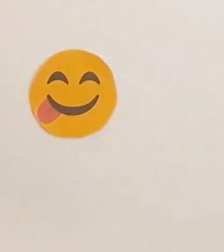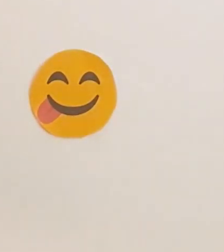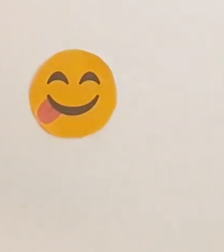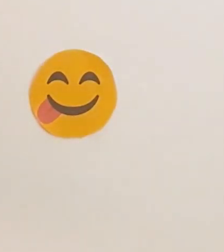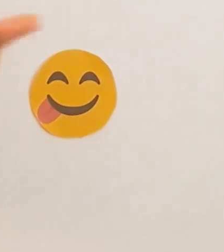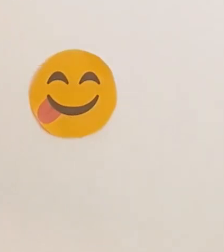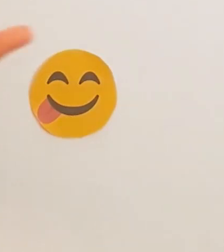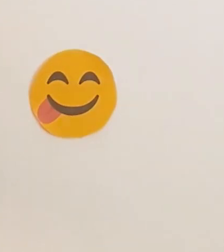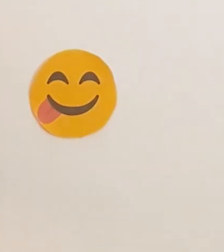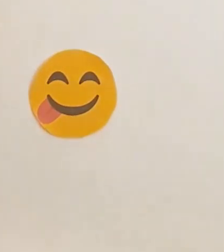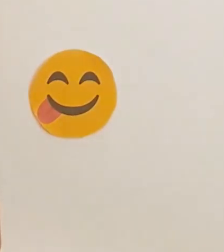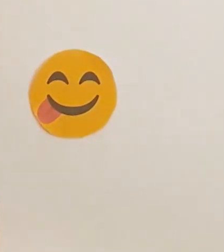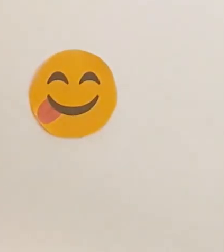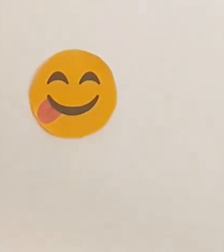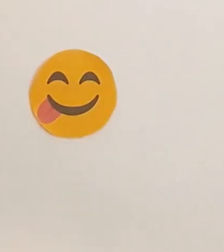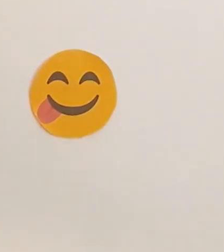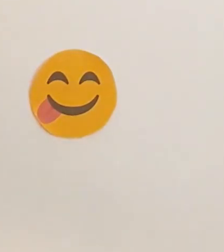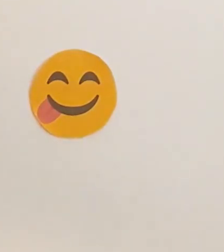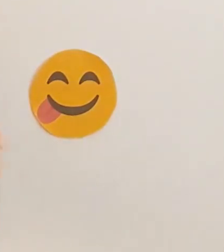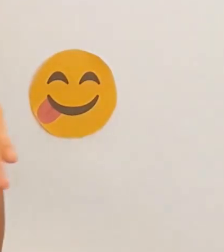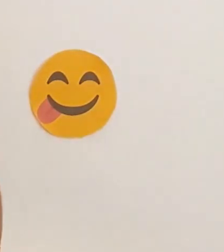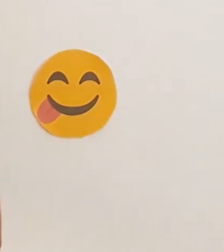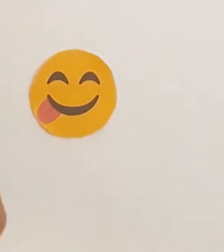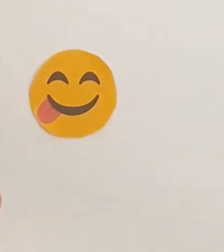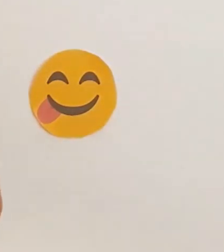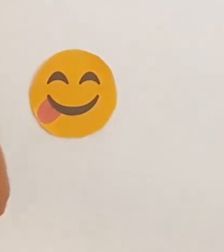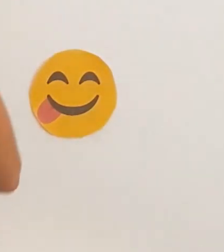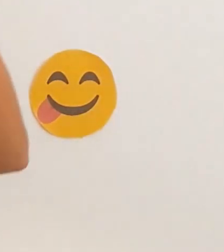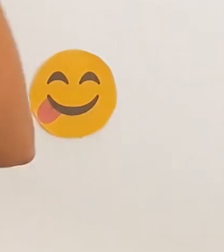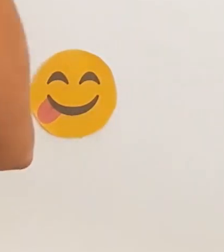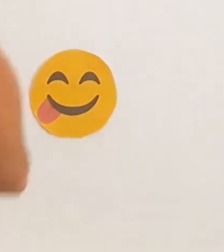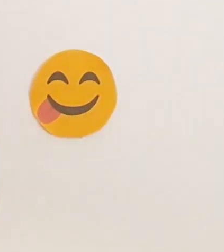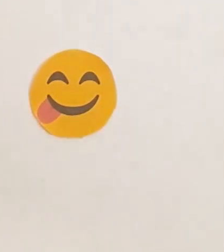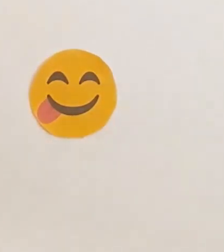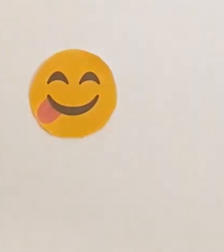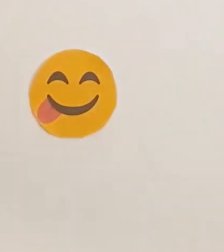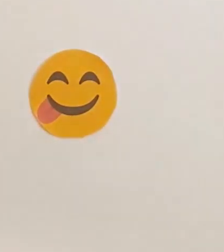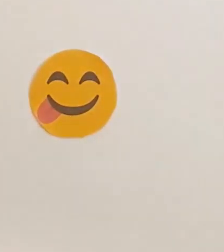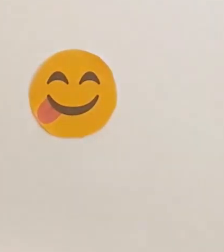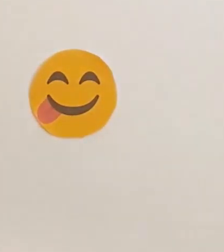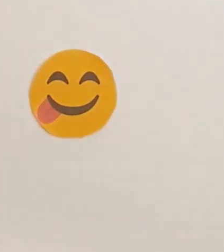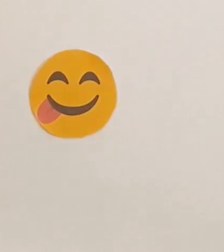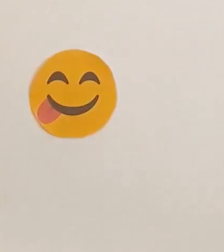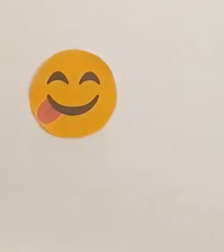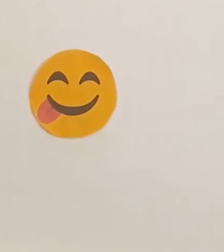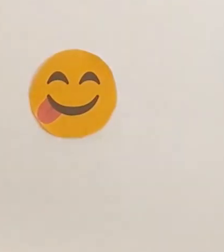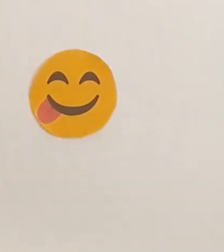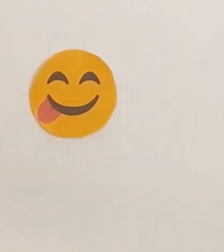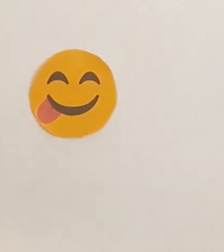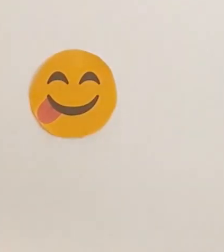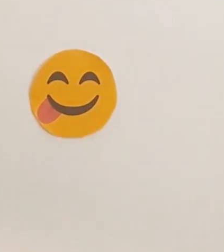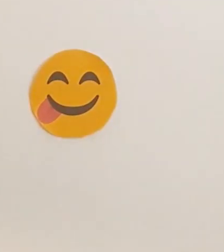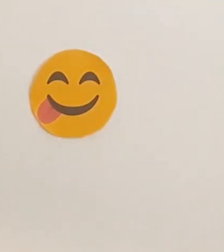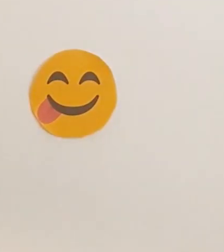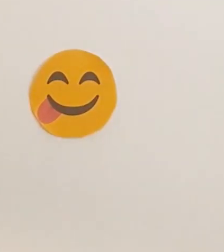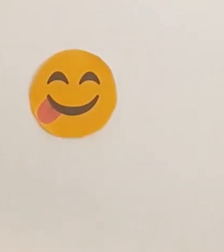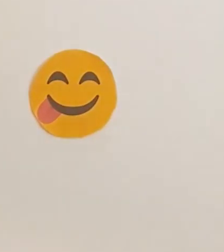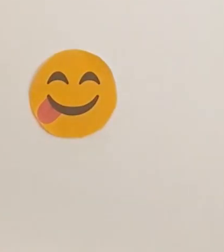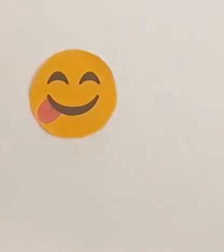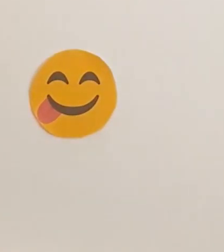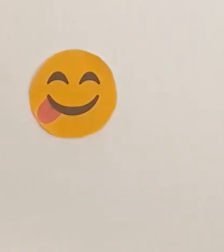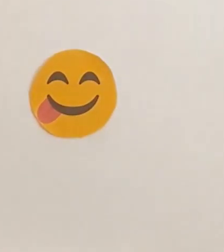Bom, por hoje é só. Semana que vem a gente se encontra. um abraço, não,